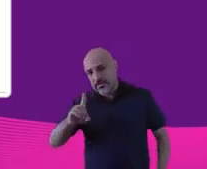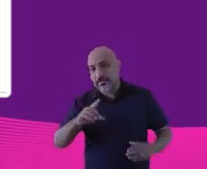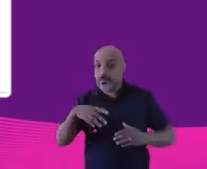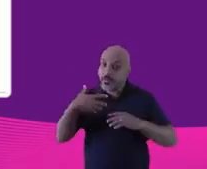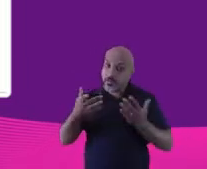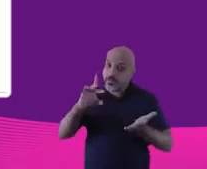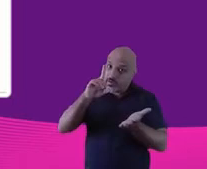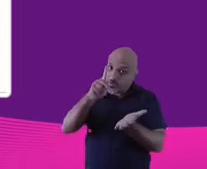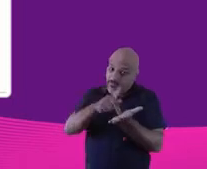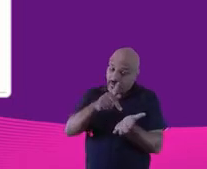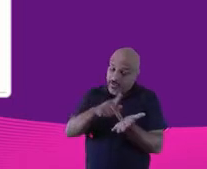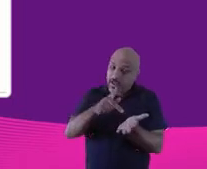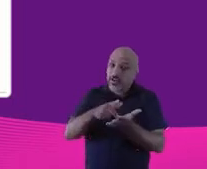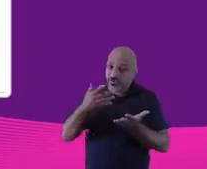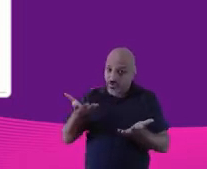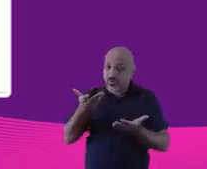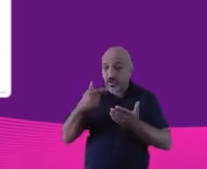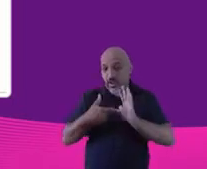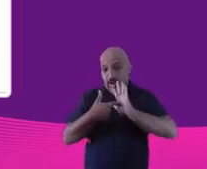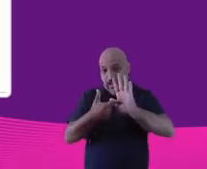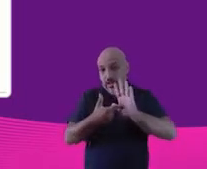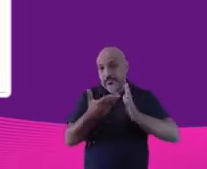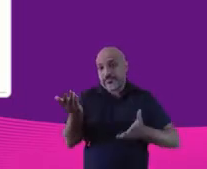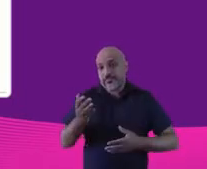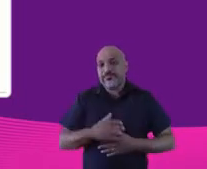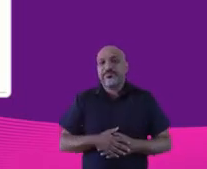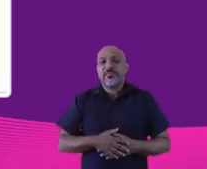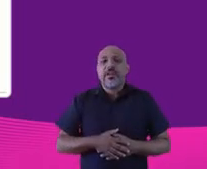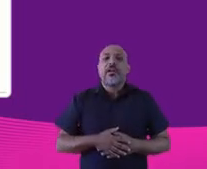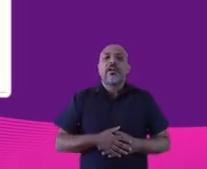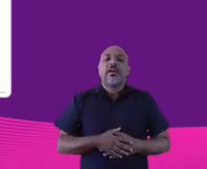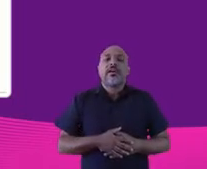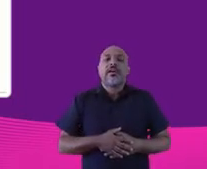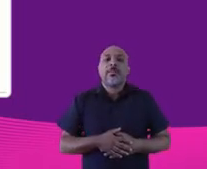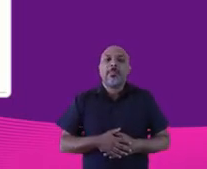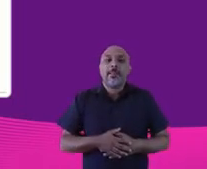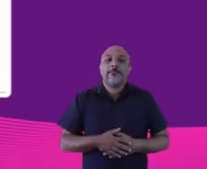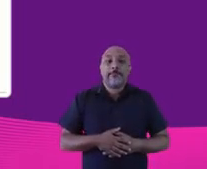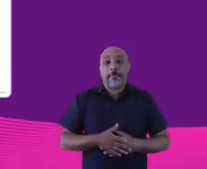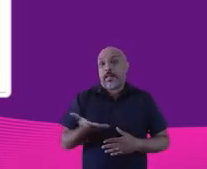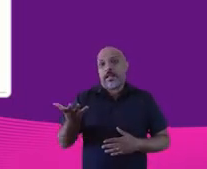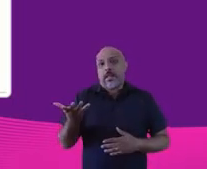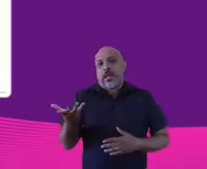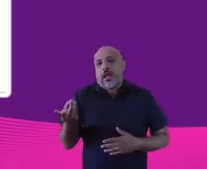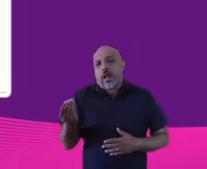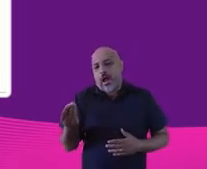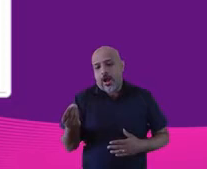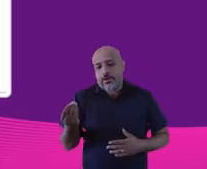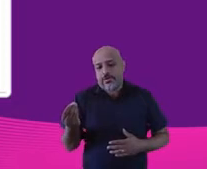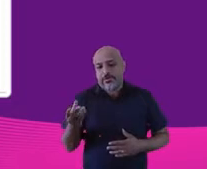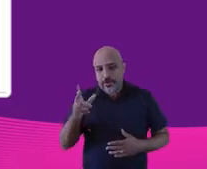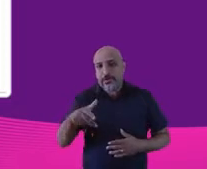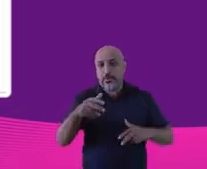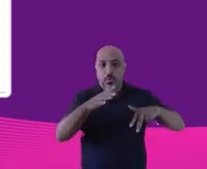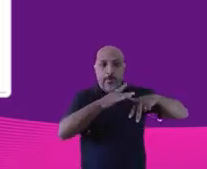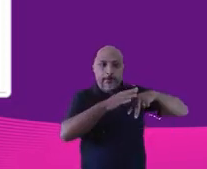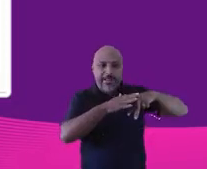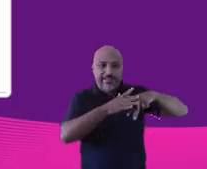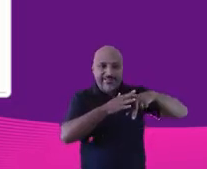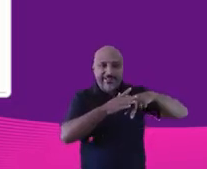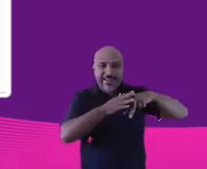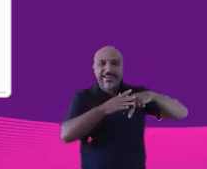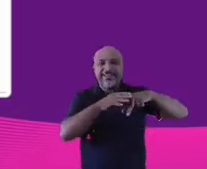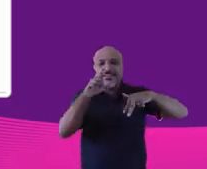quero, o caso é que é raro, né, o paciente que